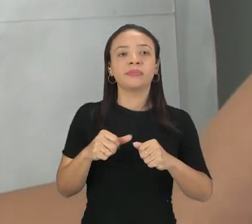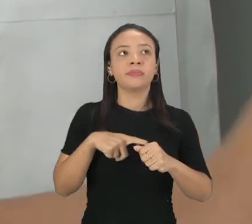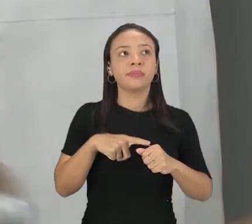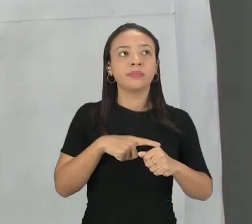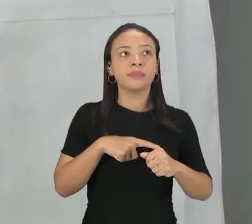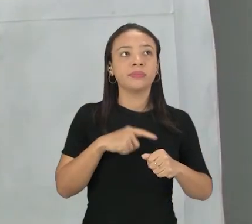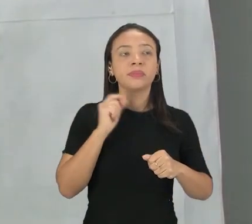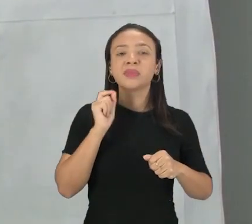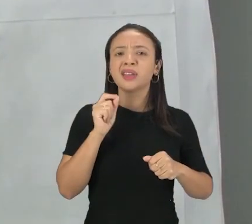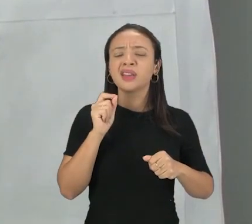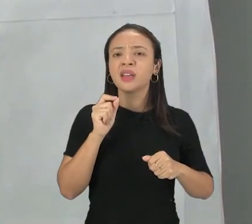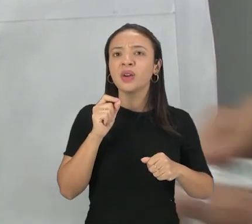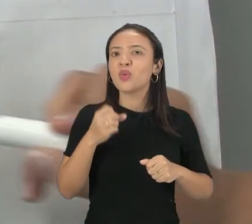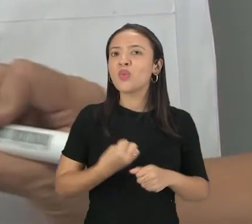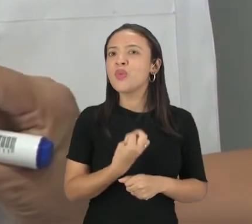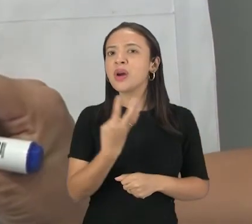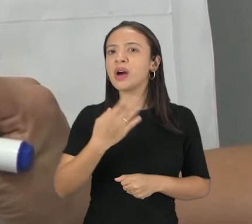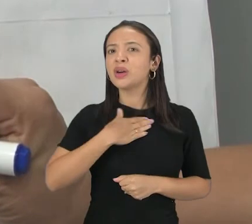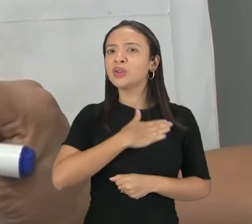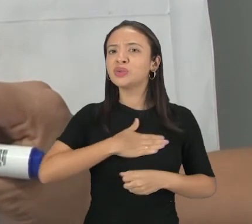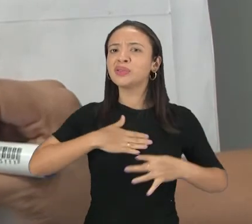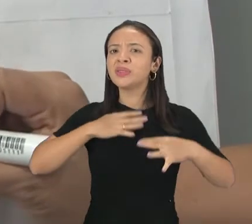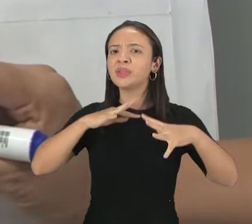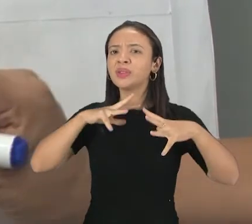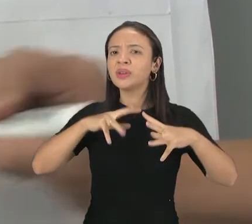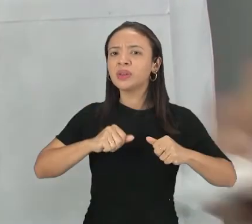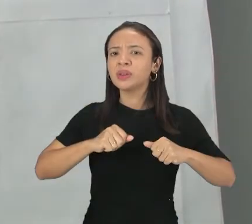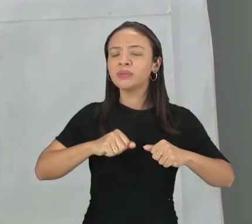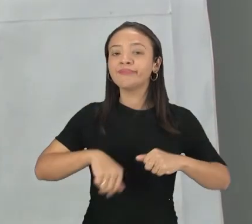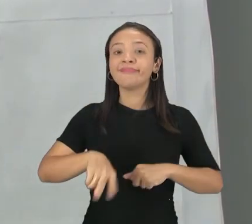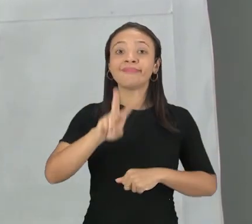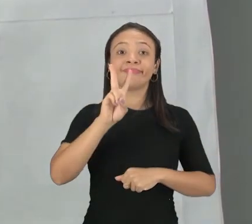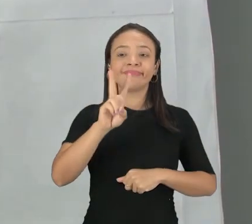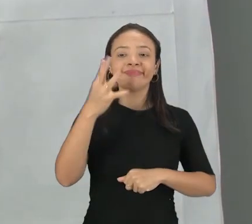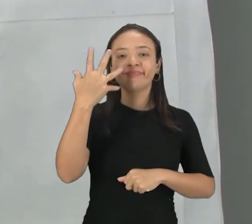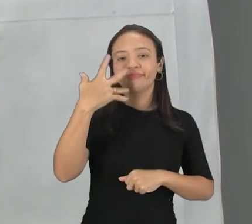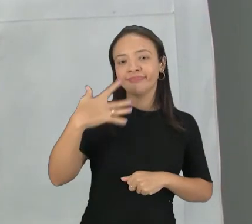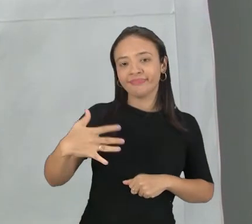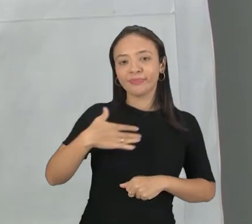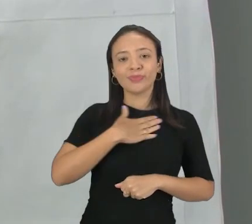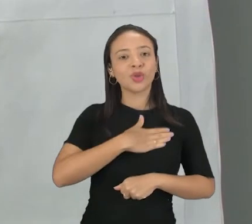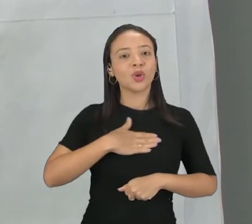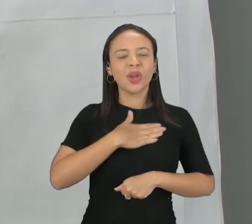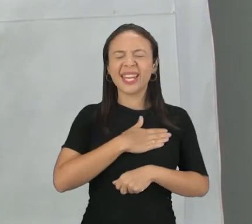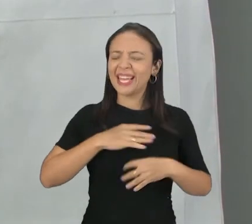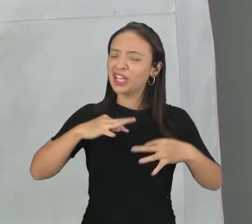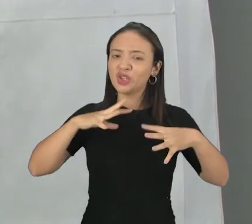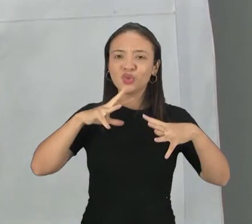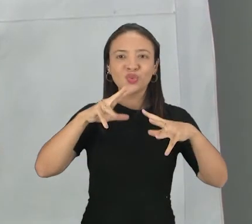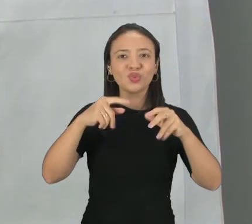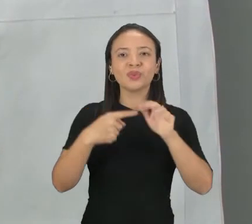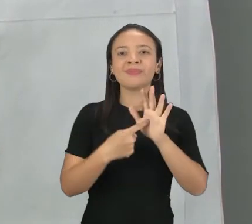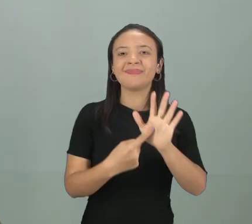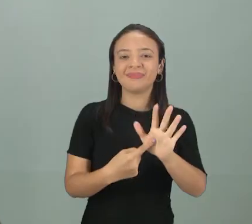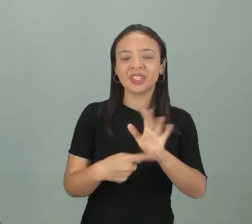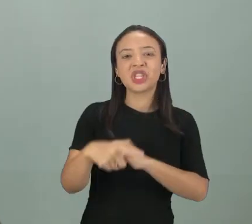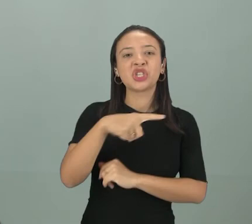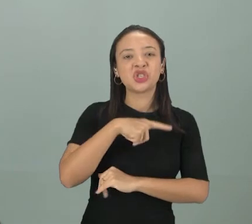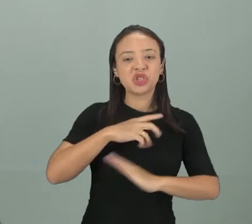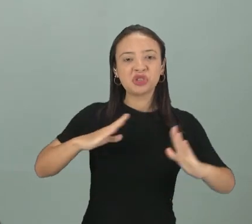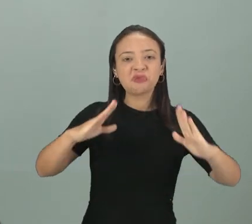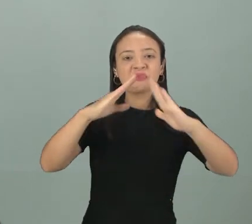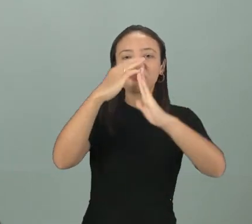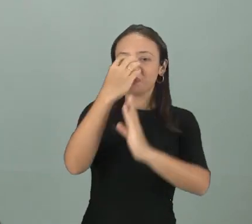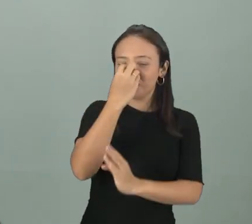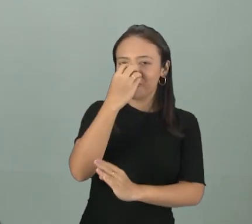tudo e todos gostarão de tudo duas crianças gostarão de todas as apresentações do